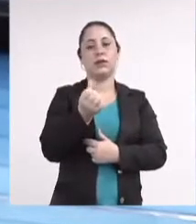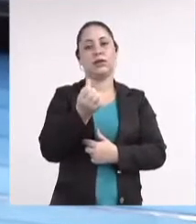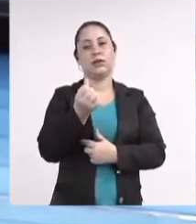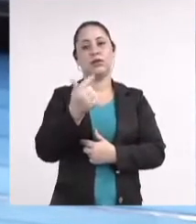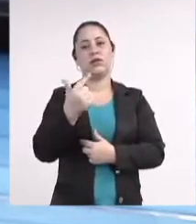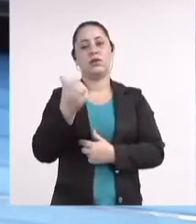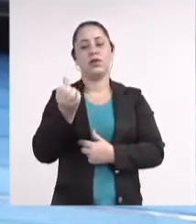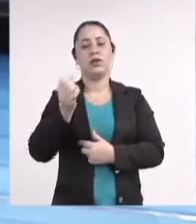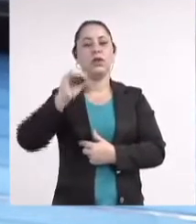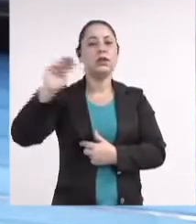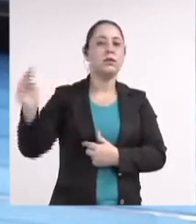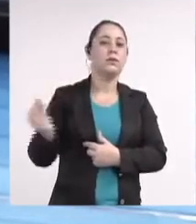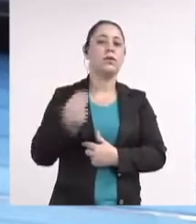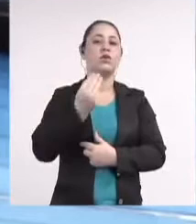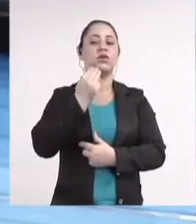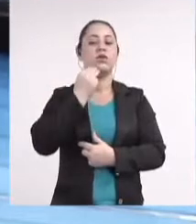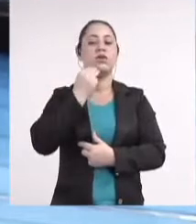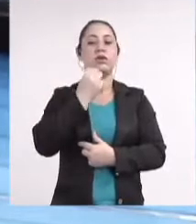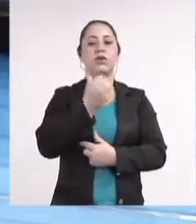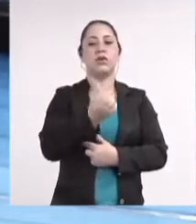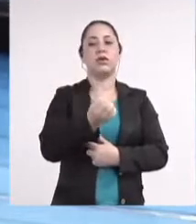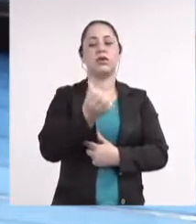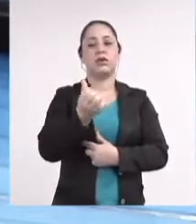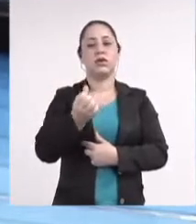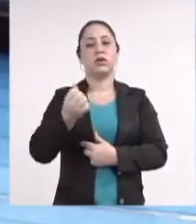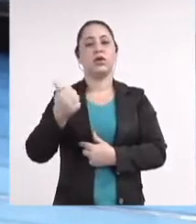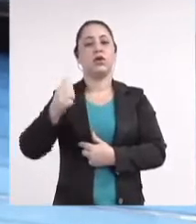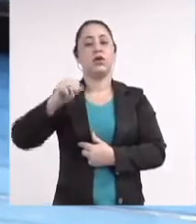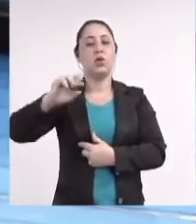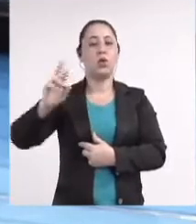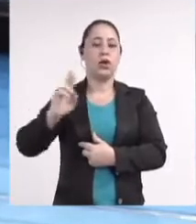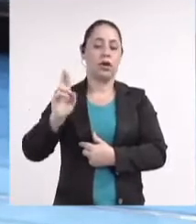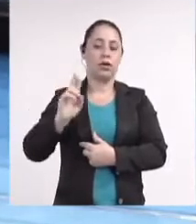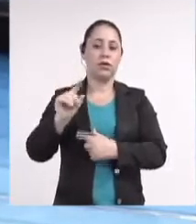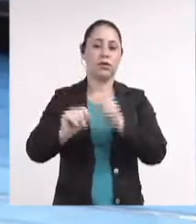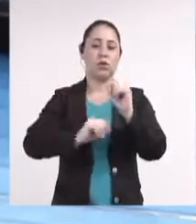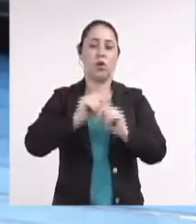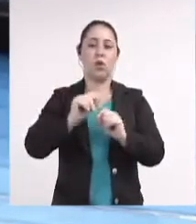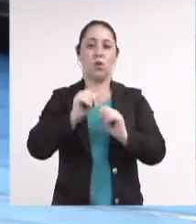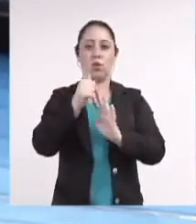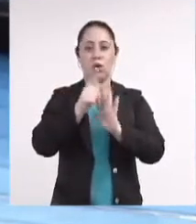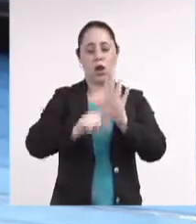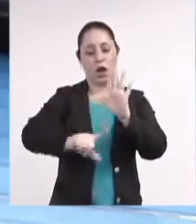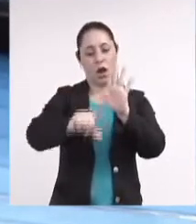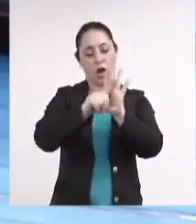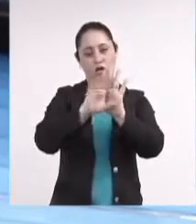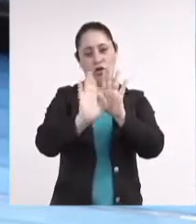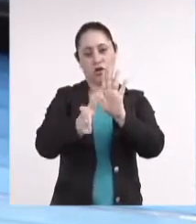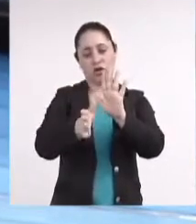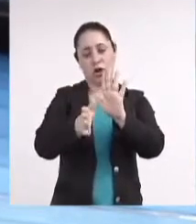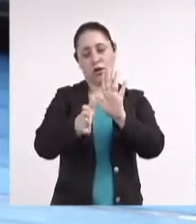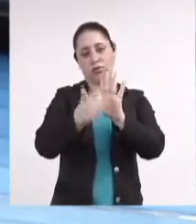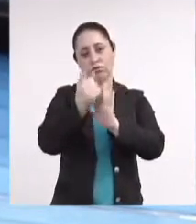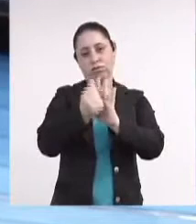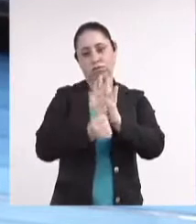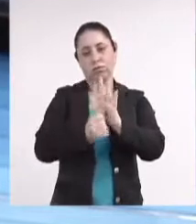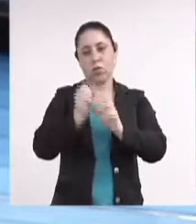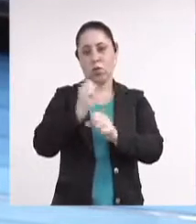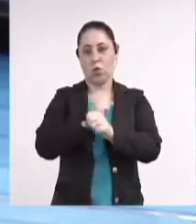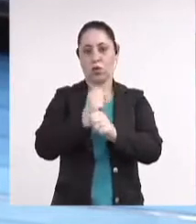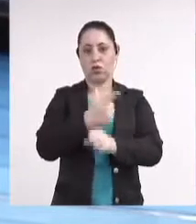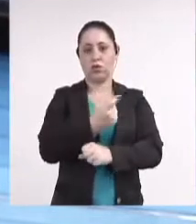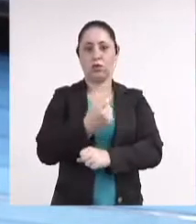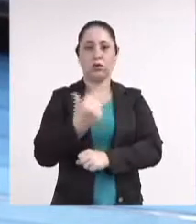626 milhões 661. Esses são os orçamentos já previstos na lei orçamentária para o próximo ano.